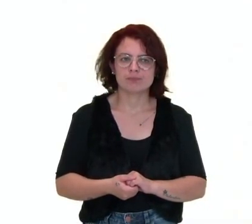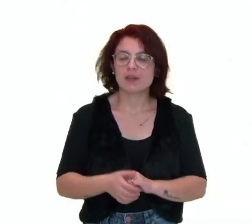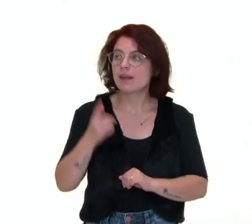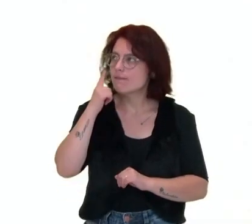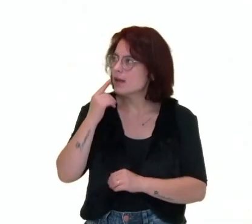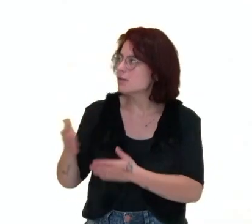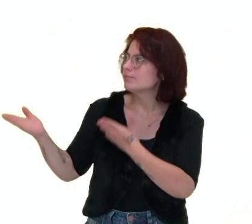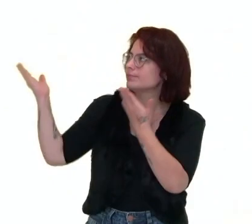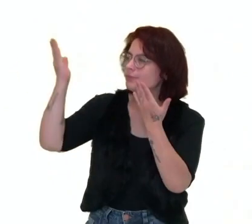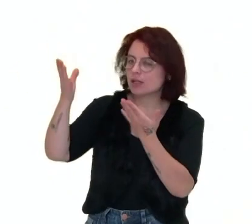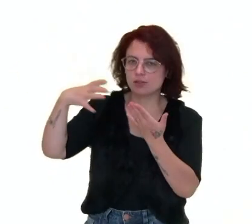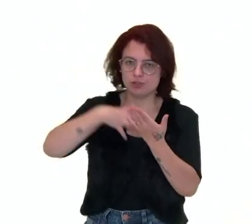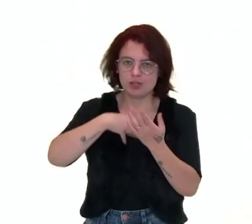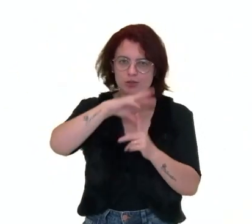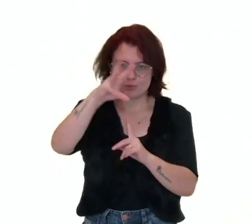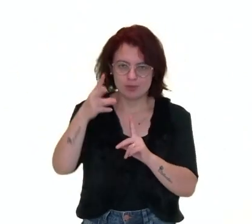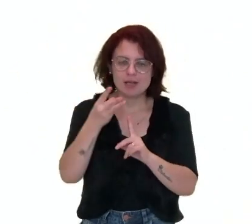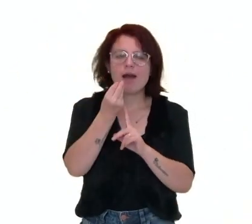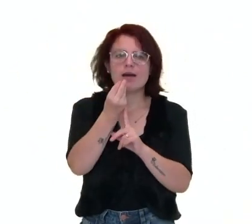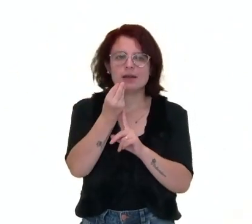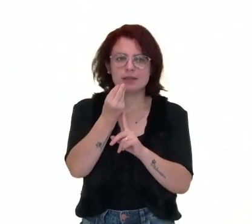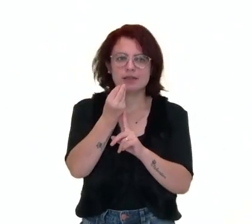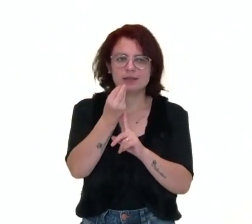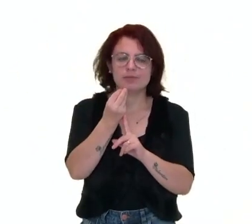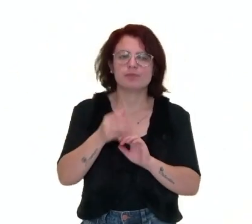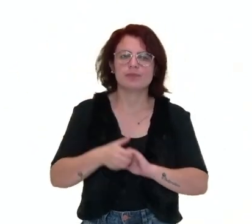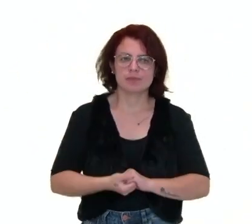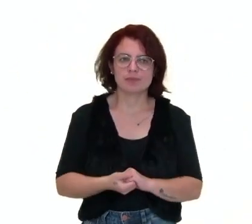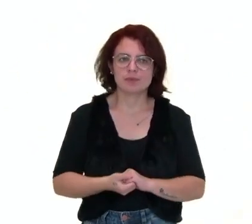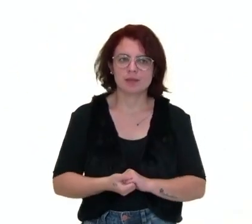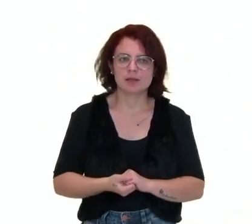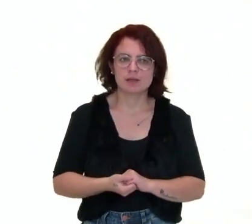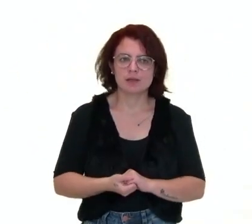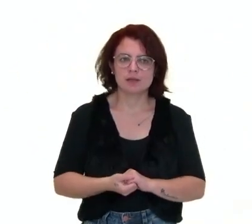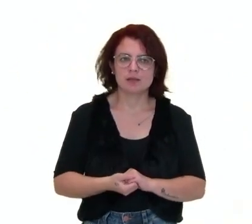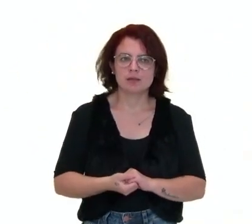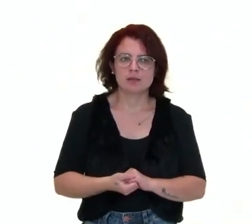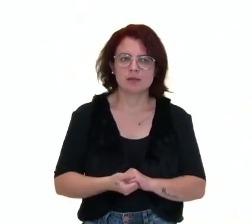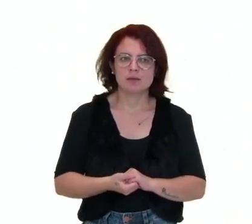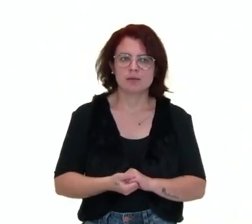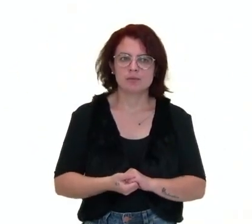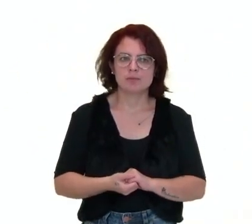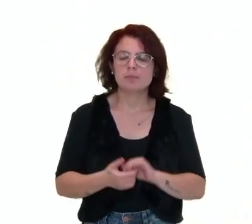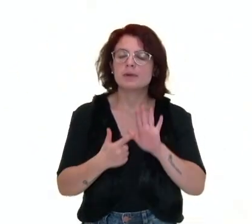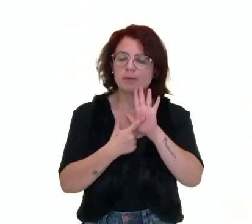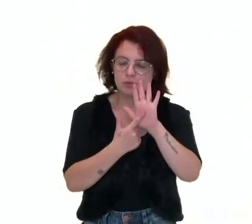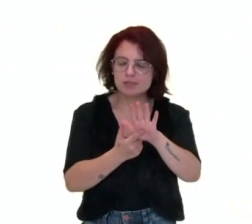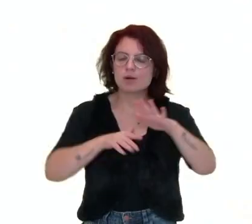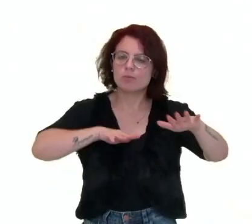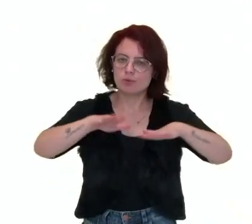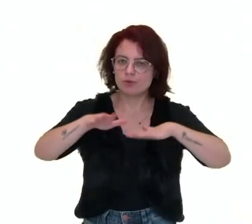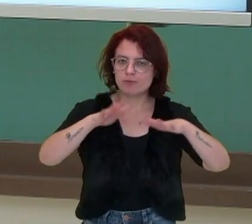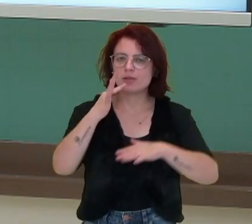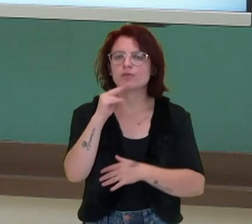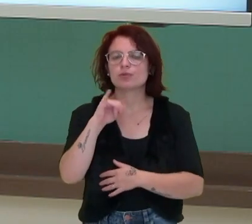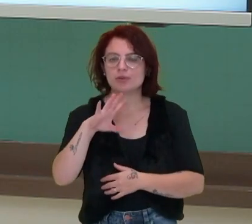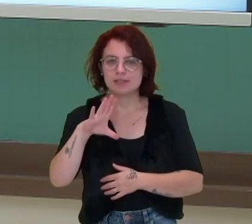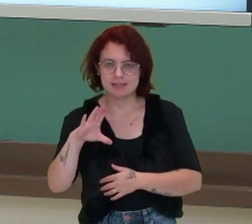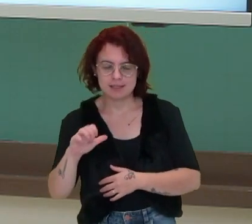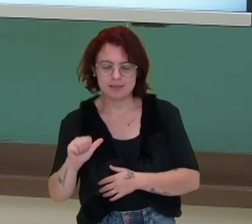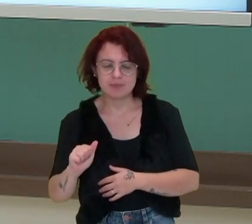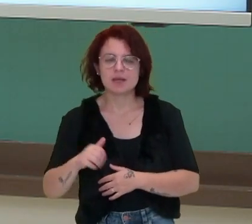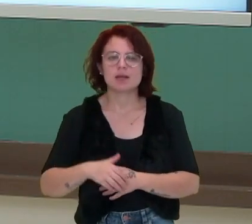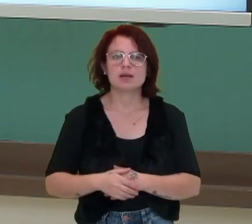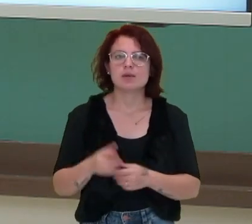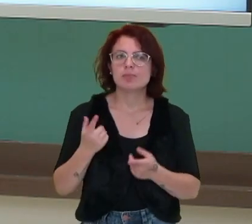arquitetura. O quadro Despertar da Cidade de Umberto Boccioni, de 1910, é considerado, ressalva, o primeiro trabalho futurista. Por quê? Nós